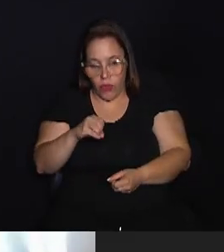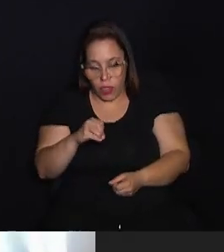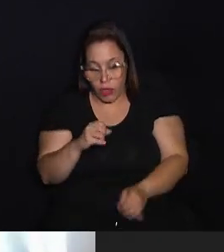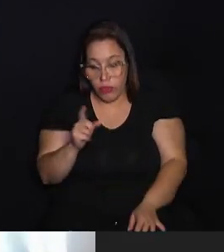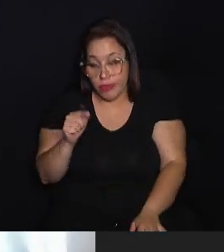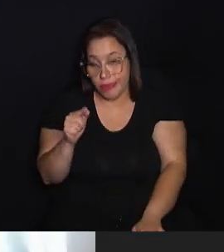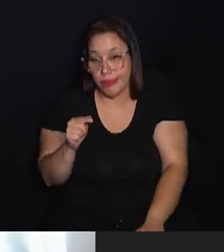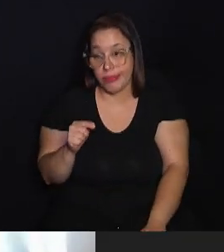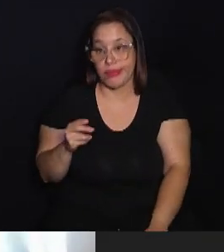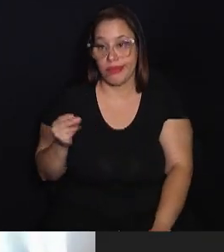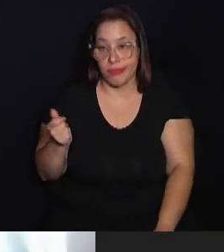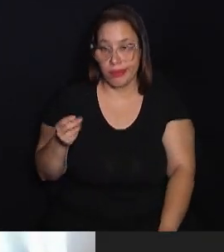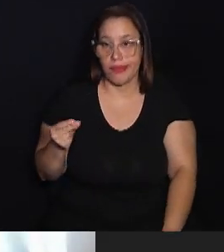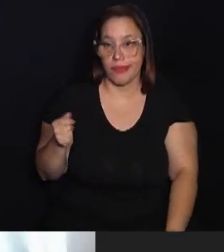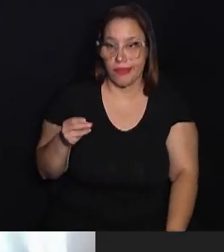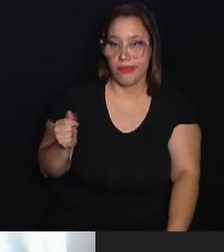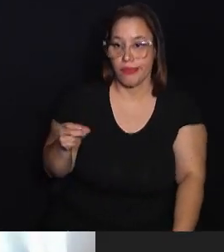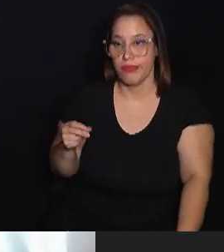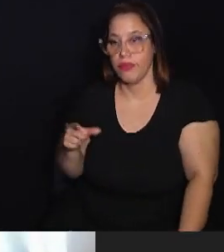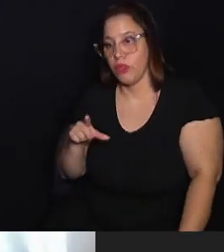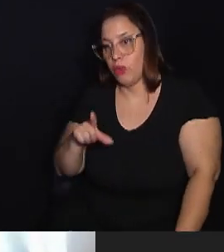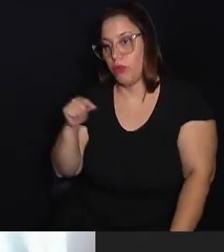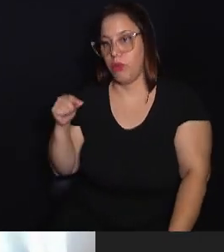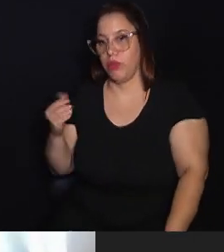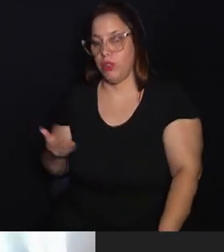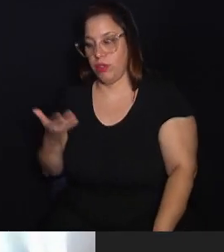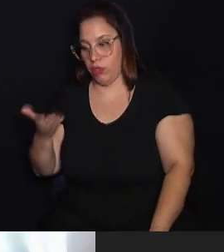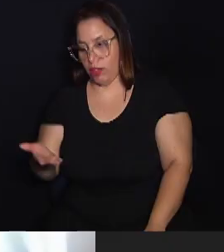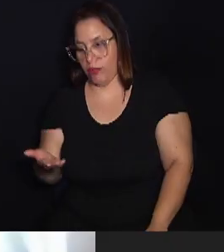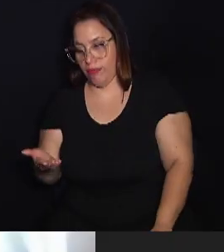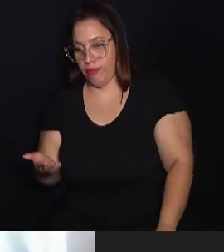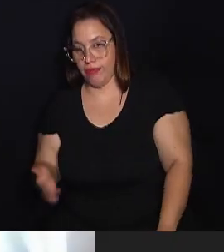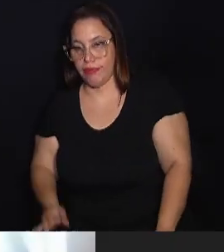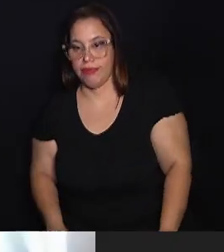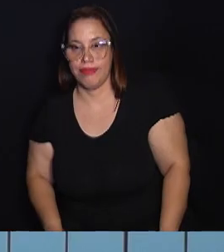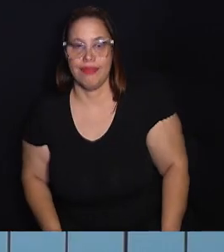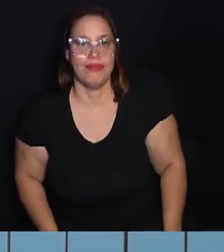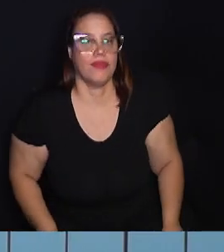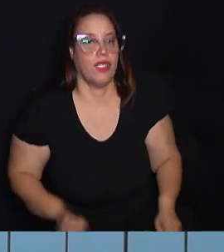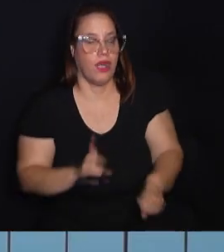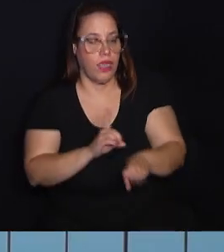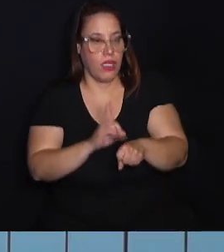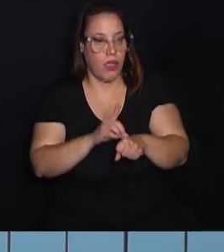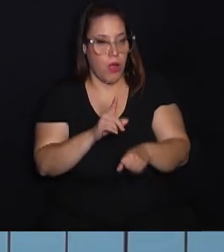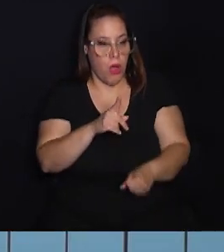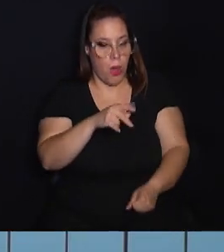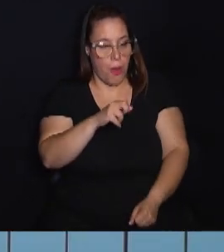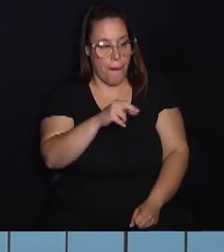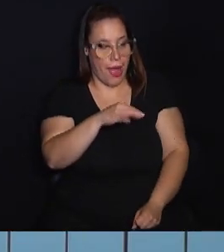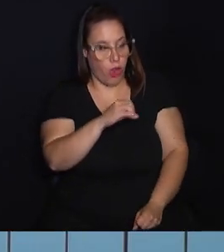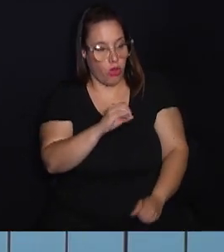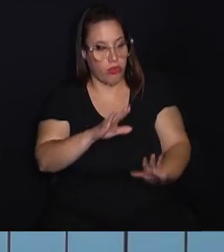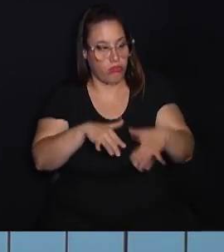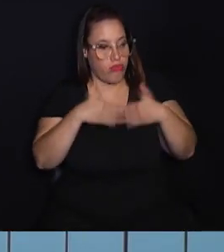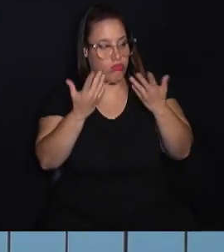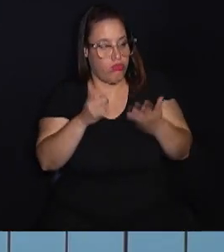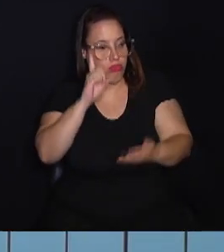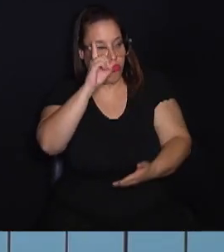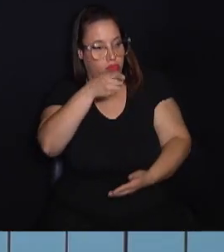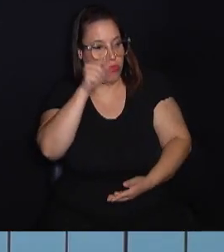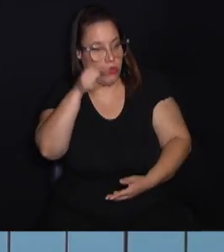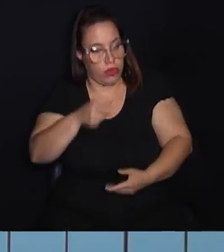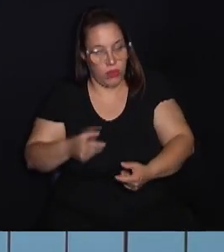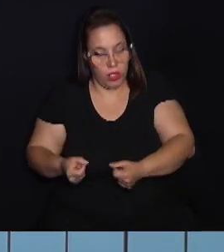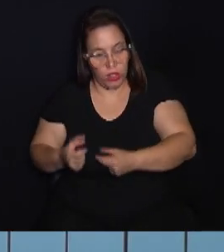já é há algum tempo, sim, uma opção que está disponível. Doutor Paulo, e quais são as formas de diagnóstico para